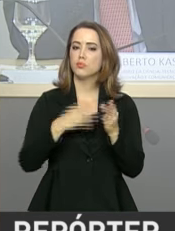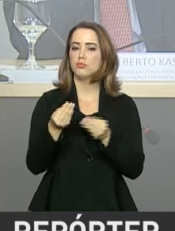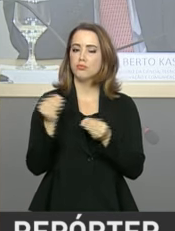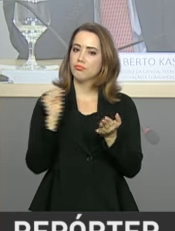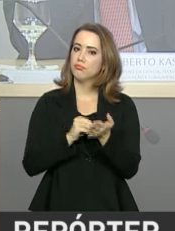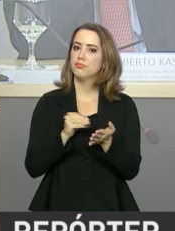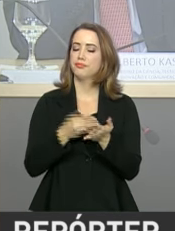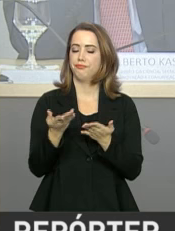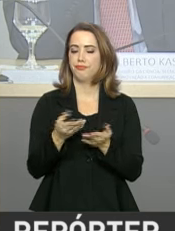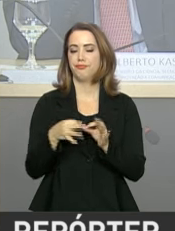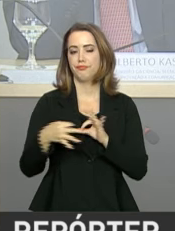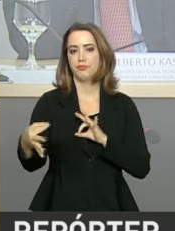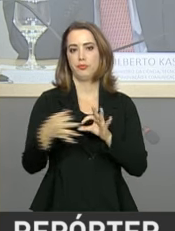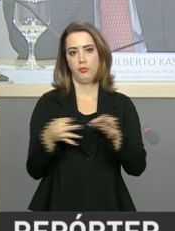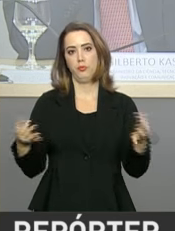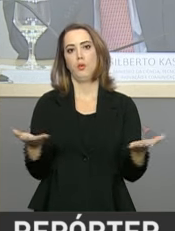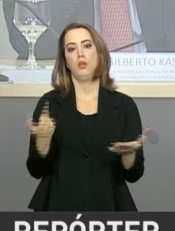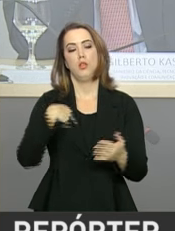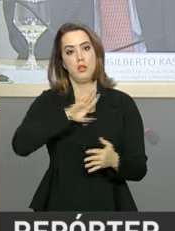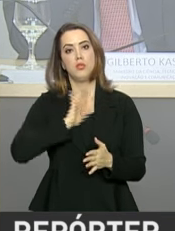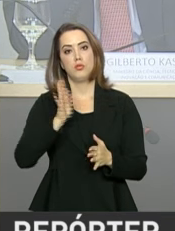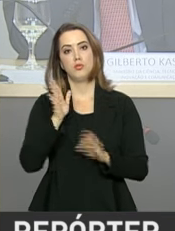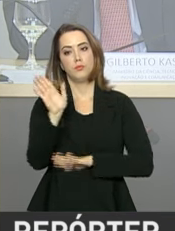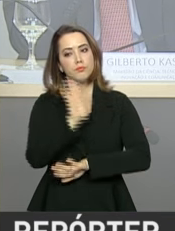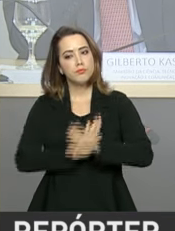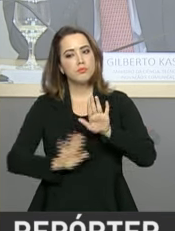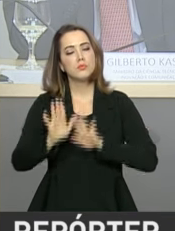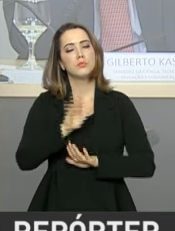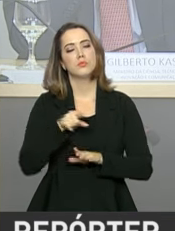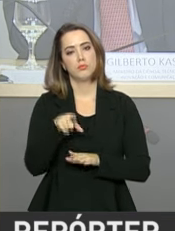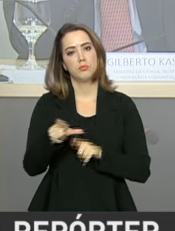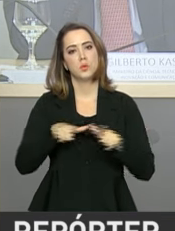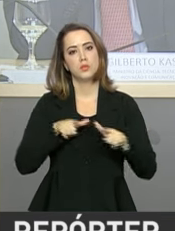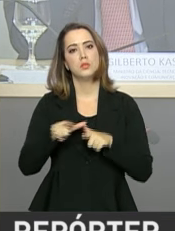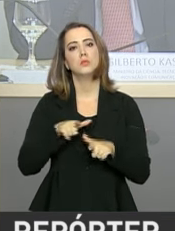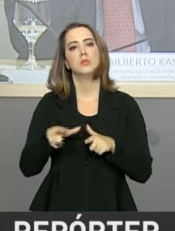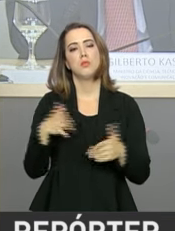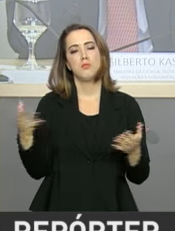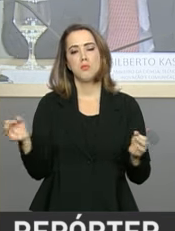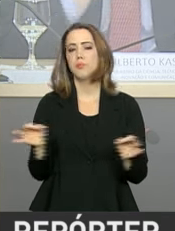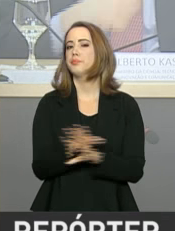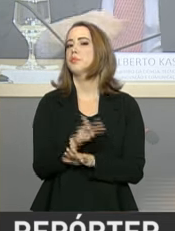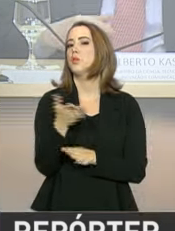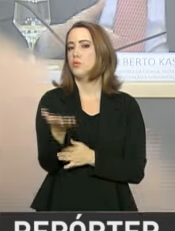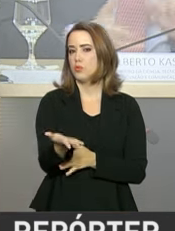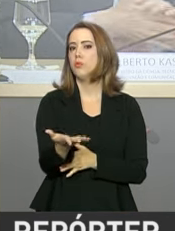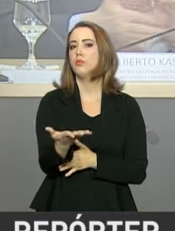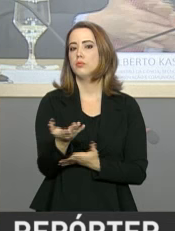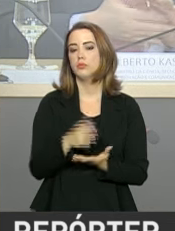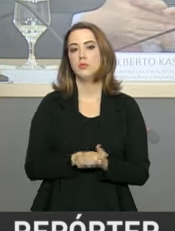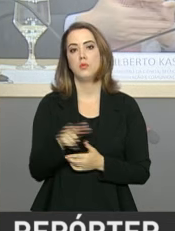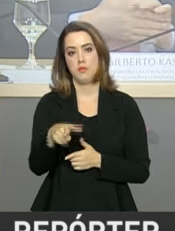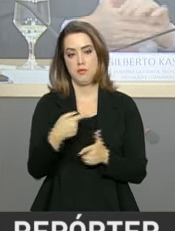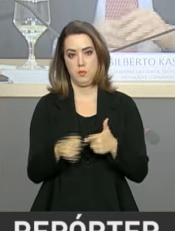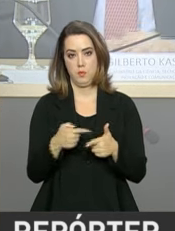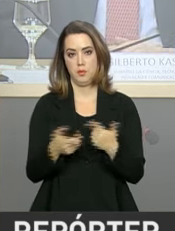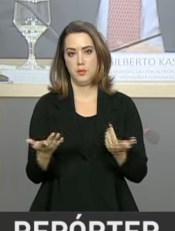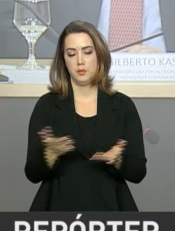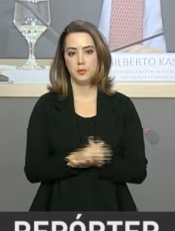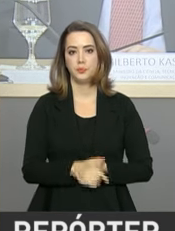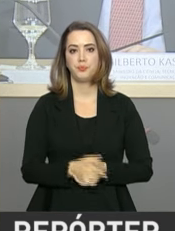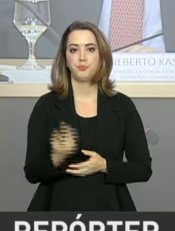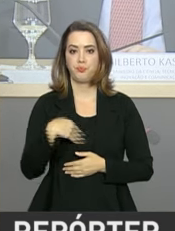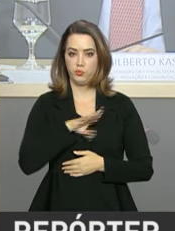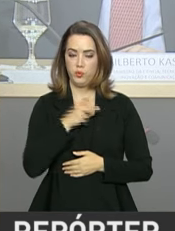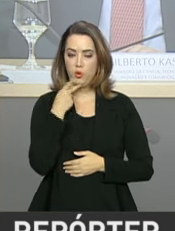demarcações nós vamos tomar conta disso nós vamos tentar solucionar esse problema e